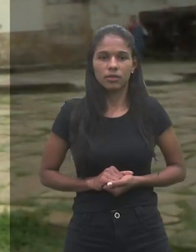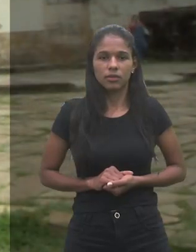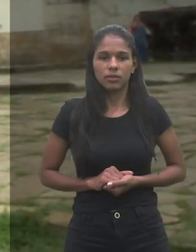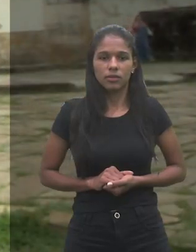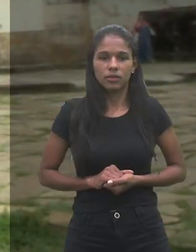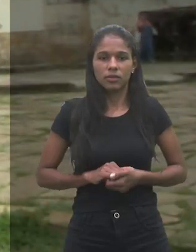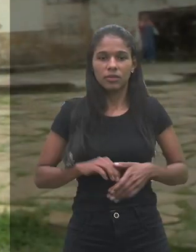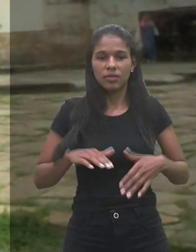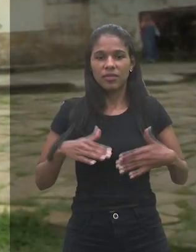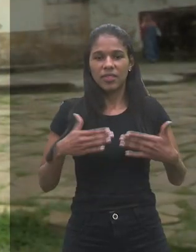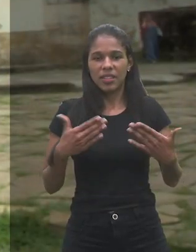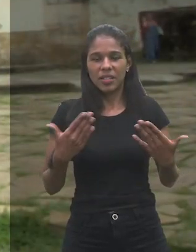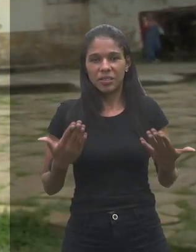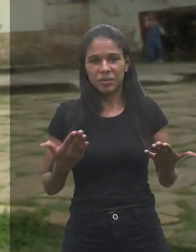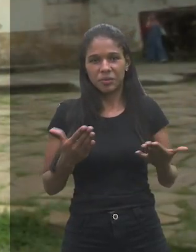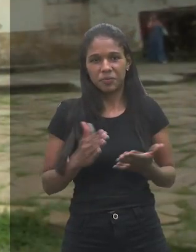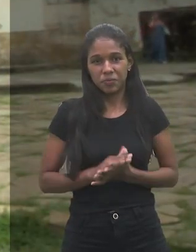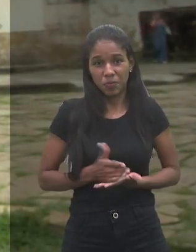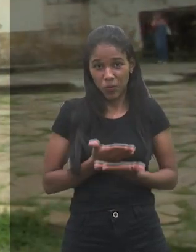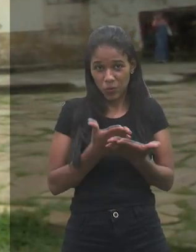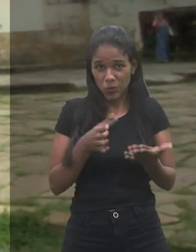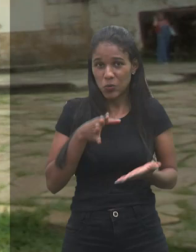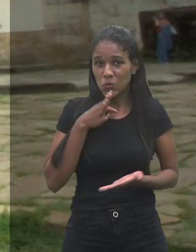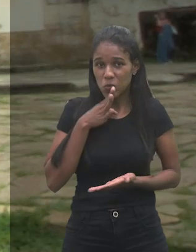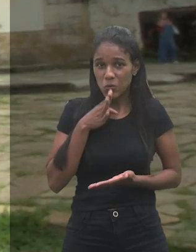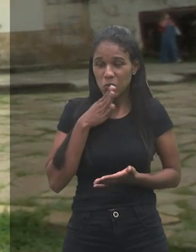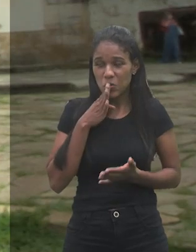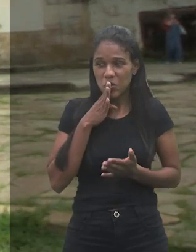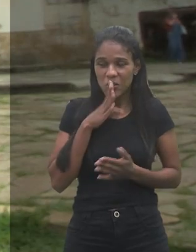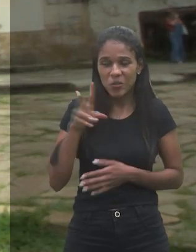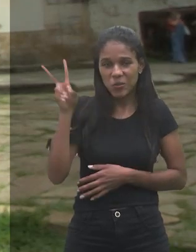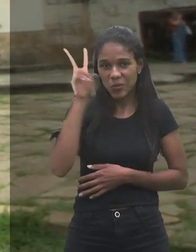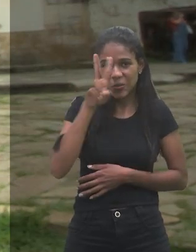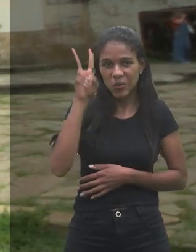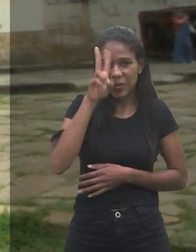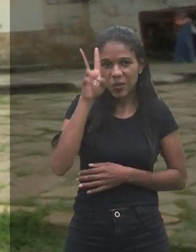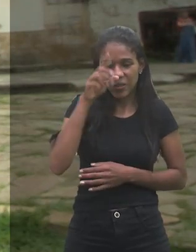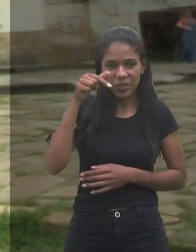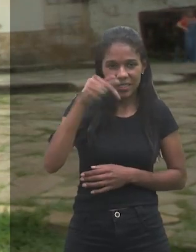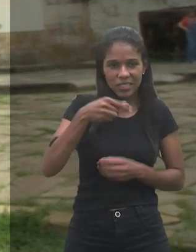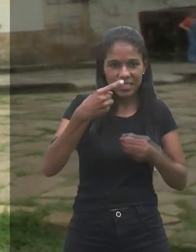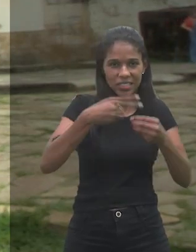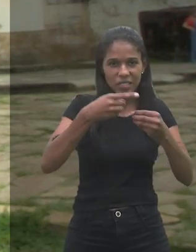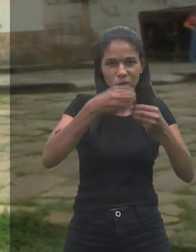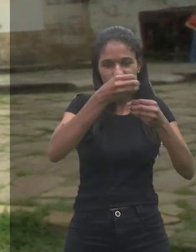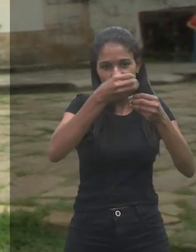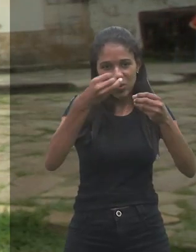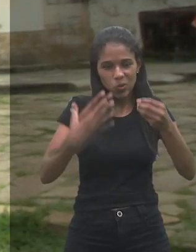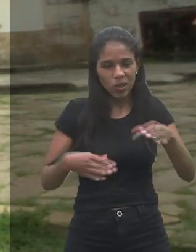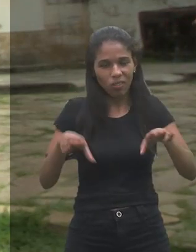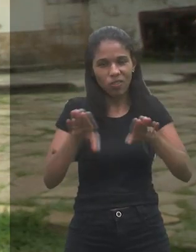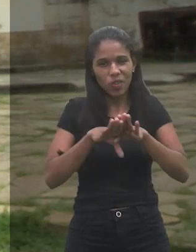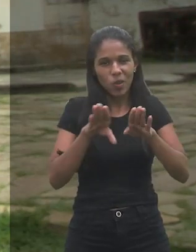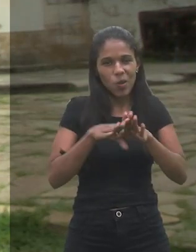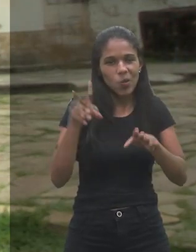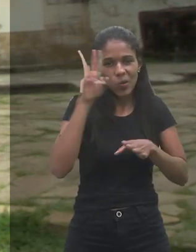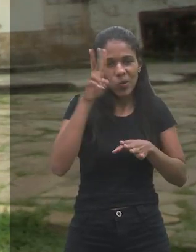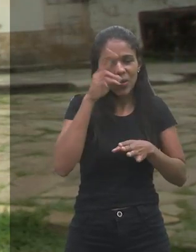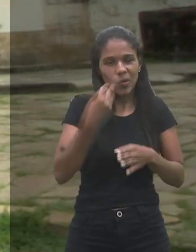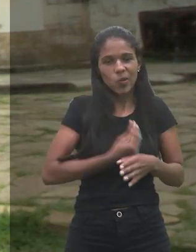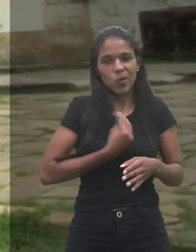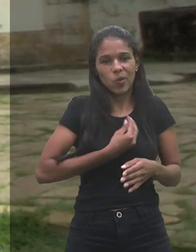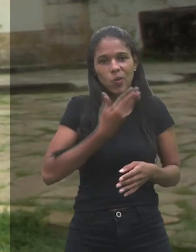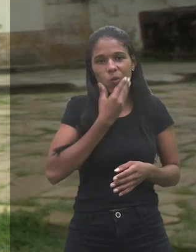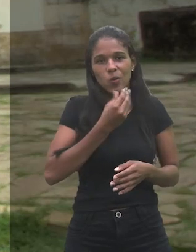O Lima fala bem, não fala? Conhece muito daqui da história de Ouro Preto, da história de Aleijadinho, da história de todas as nossas igrejas